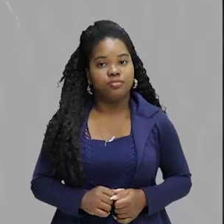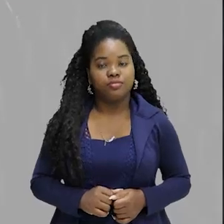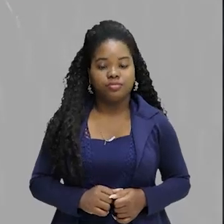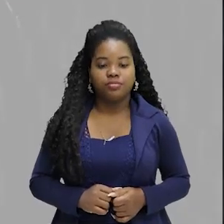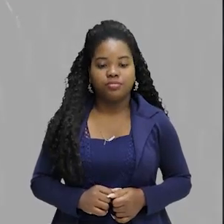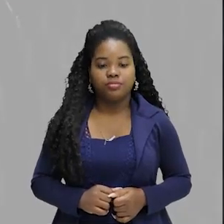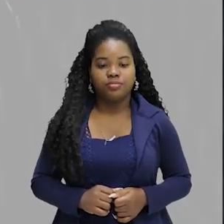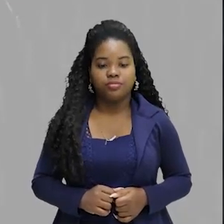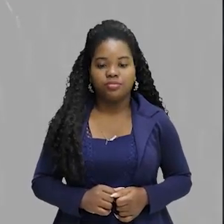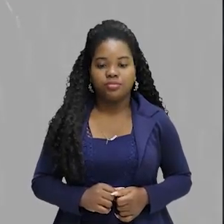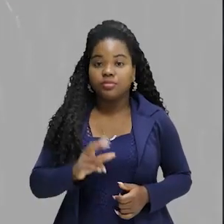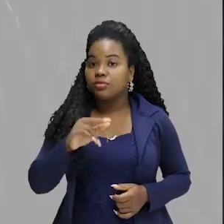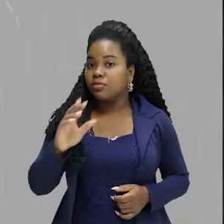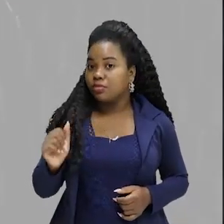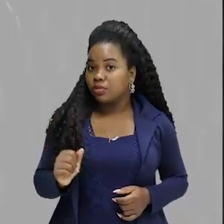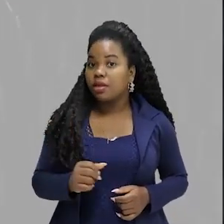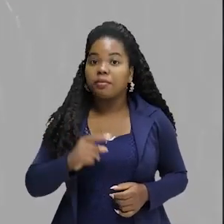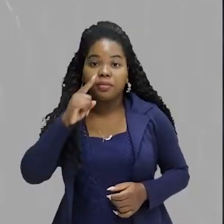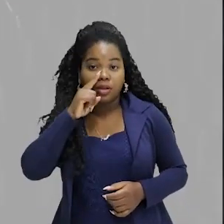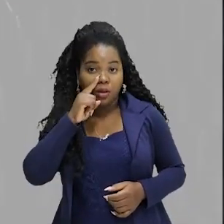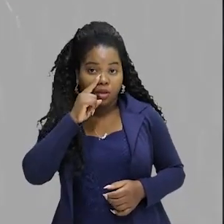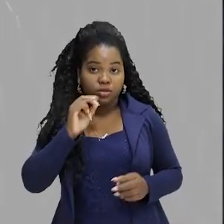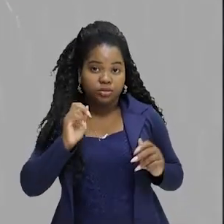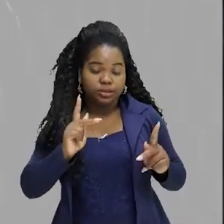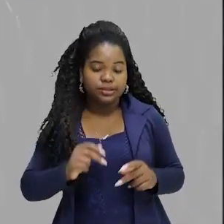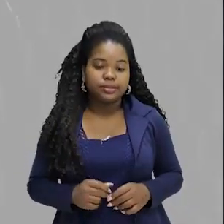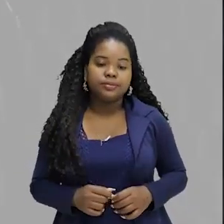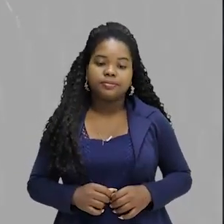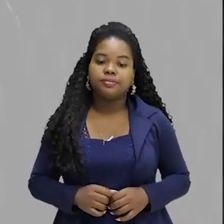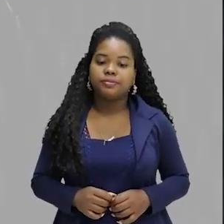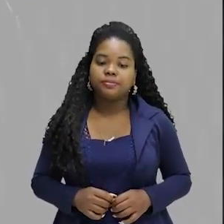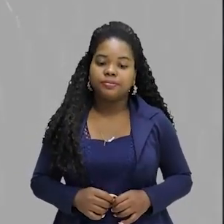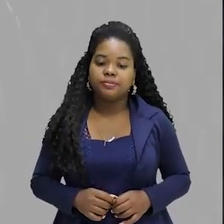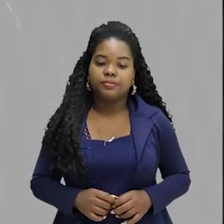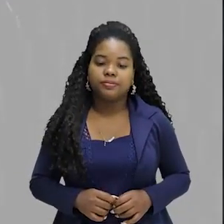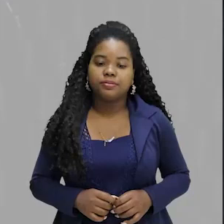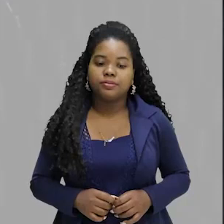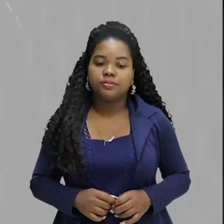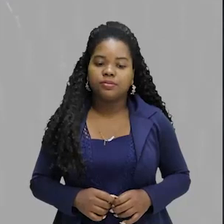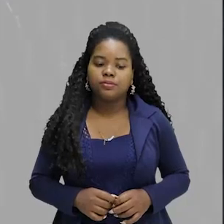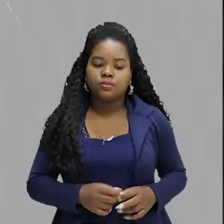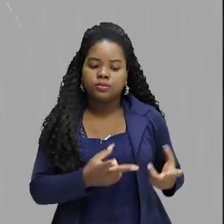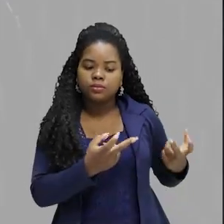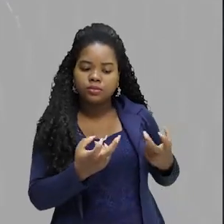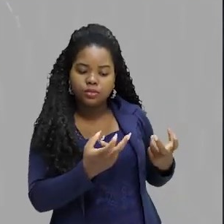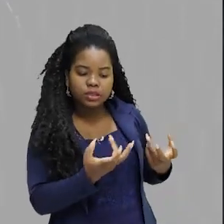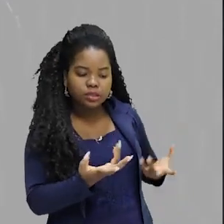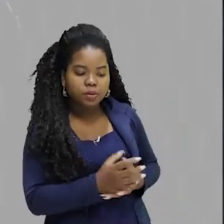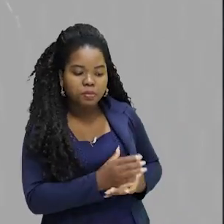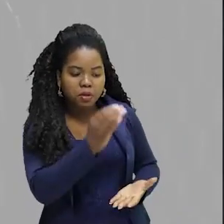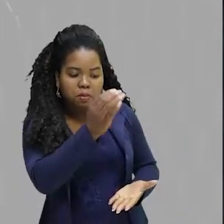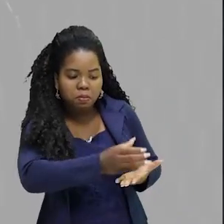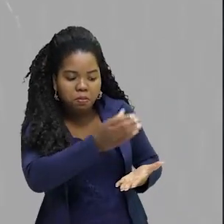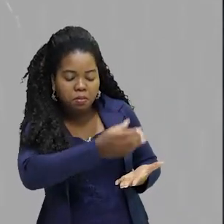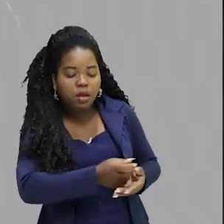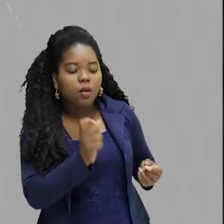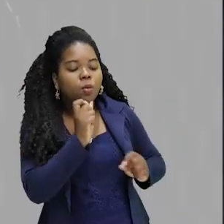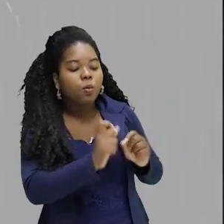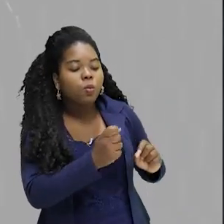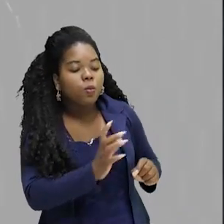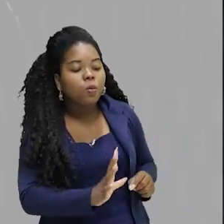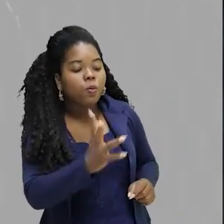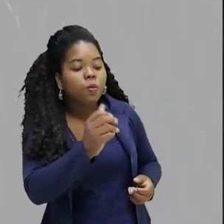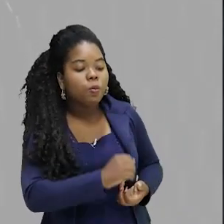isso, jamais. É muito perigoso. Bom, olhando o líquido, né, o que pode